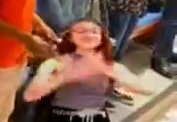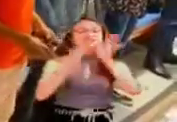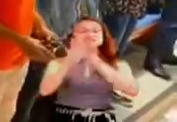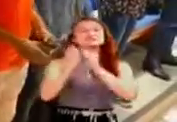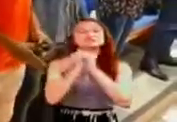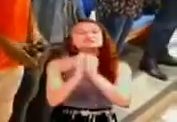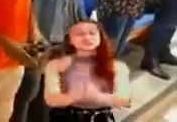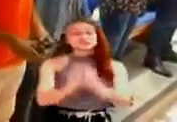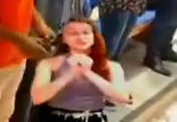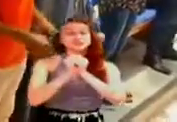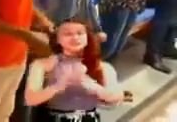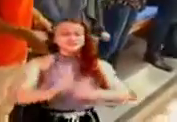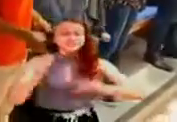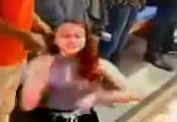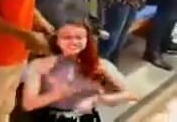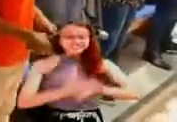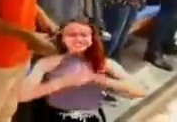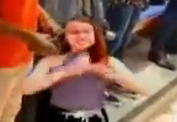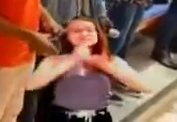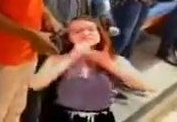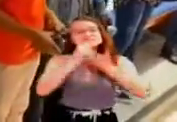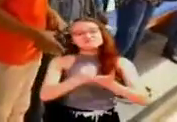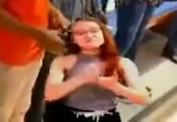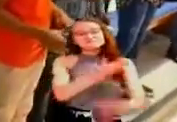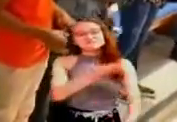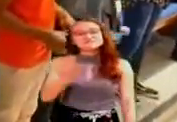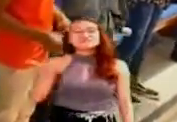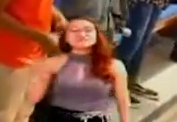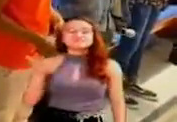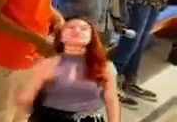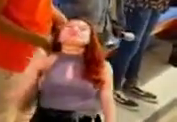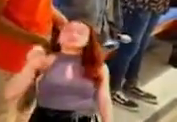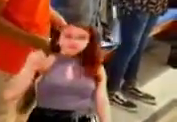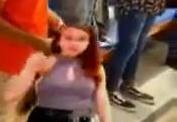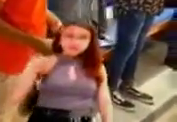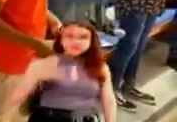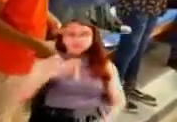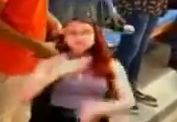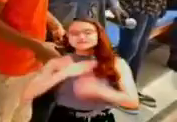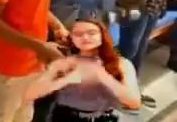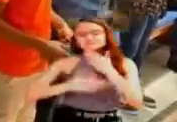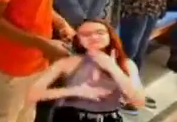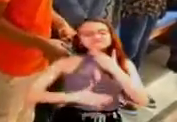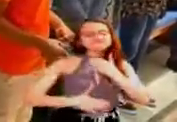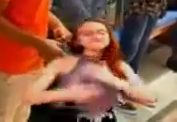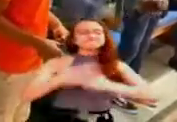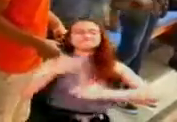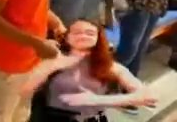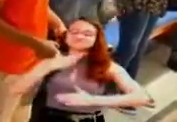sossegai, convosco estou para salvar, se